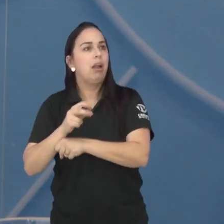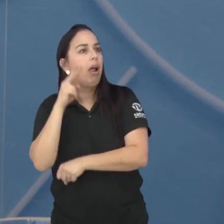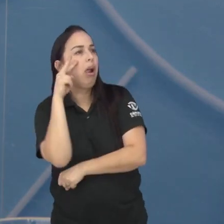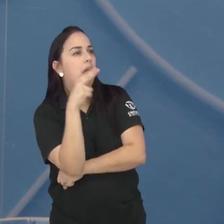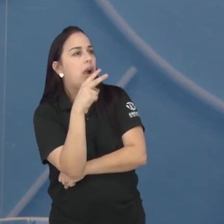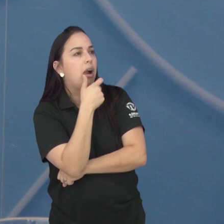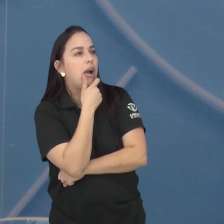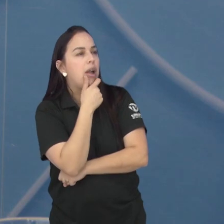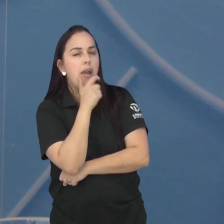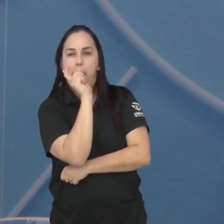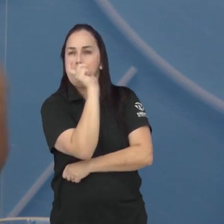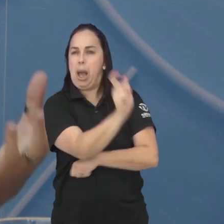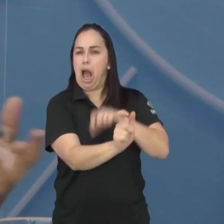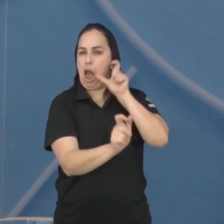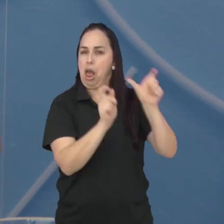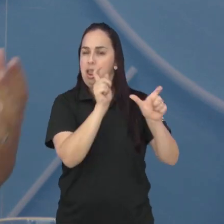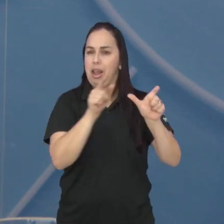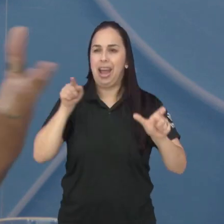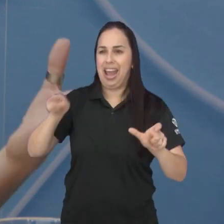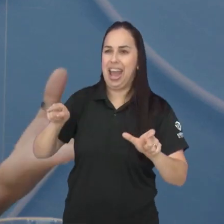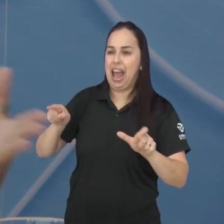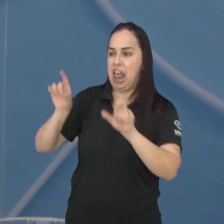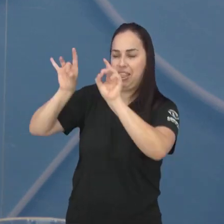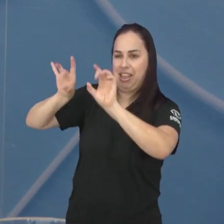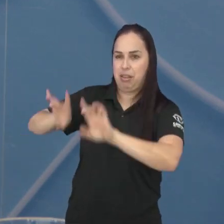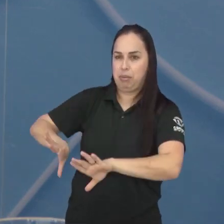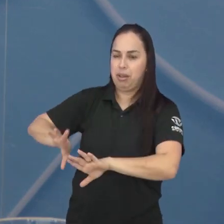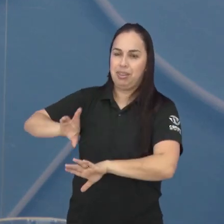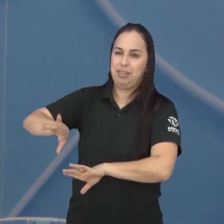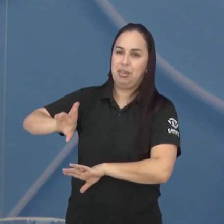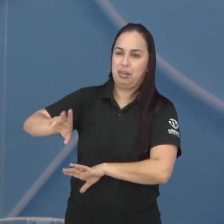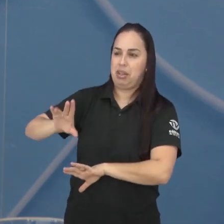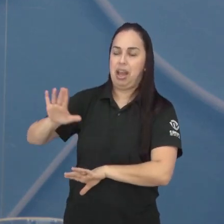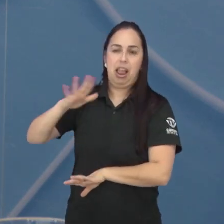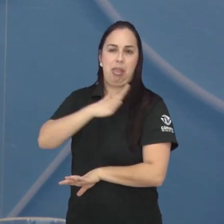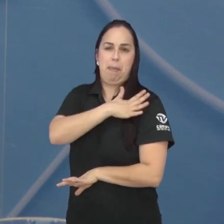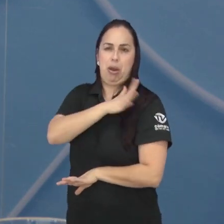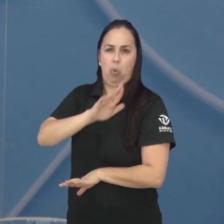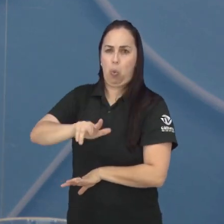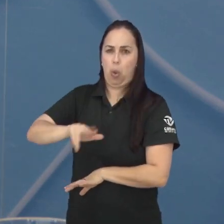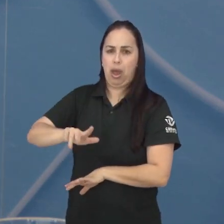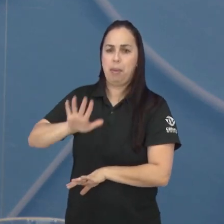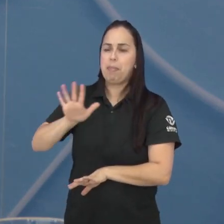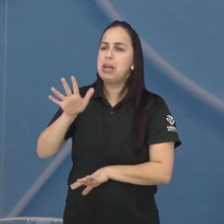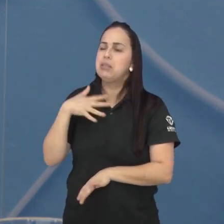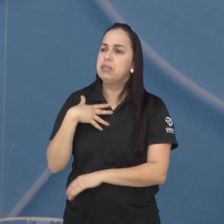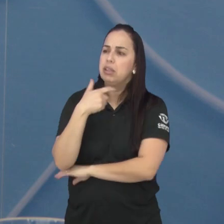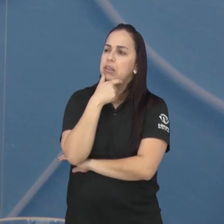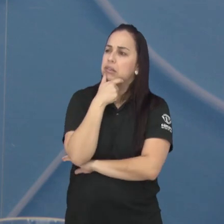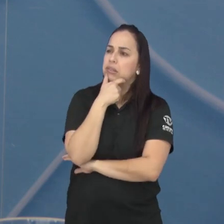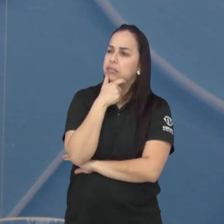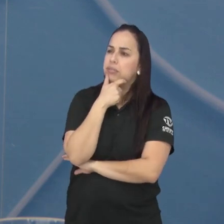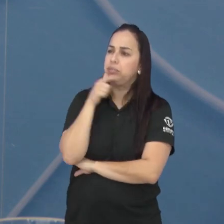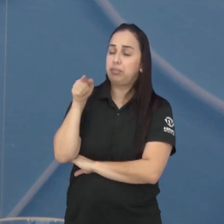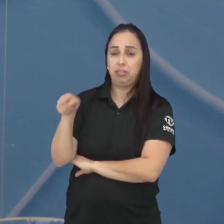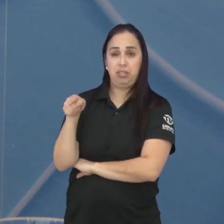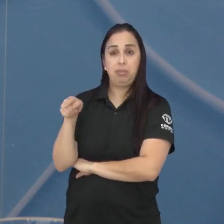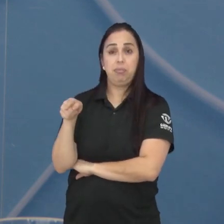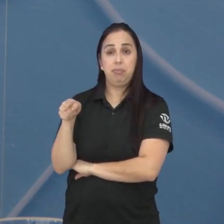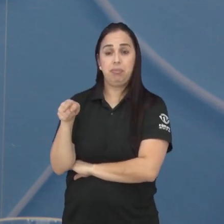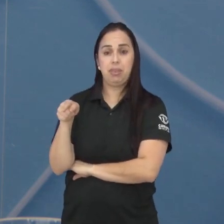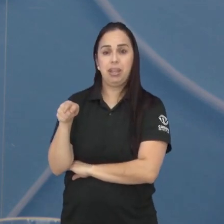aquela mulher, né? Não que a cabeleireira seja especial, né? Que ela seja mais preconceituosa ou menos, mas me chamou muita atenção o fato